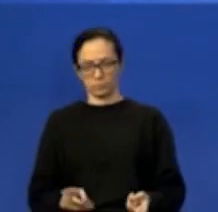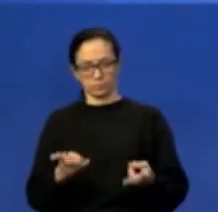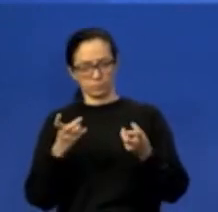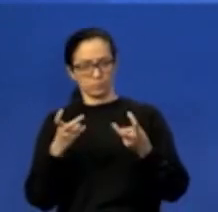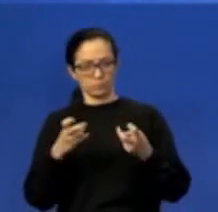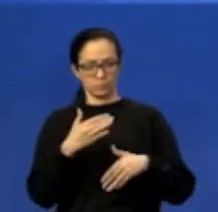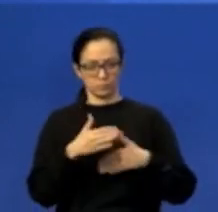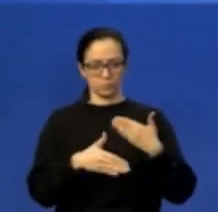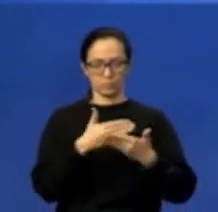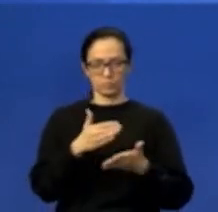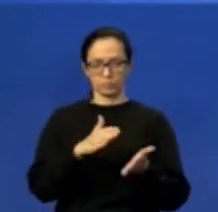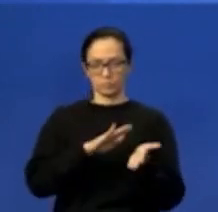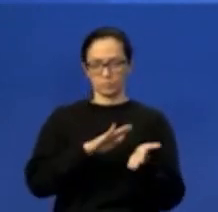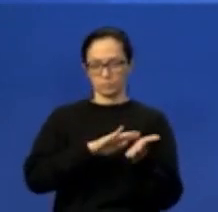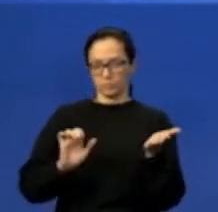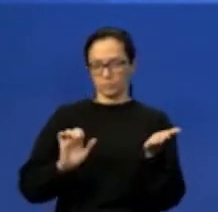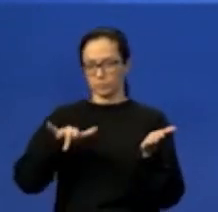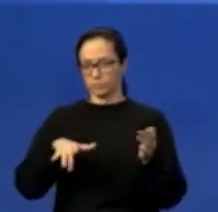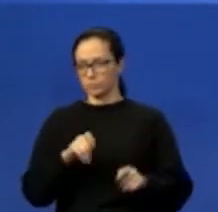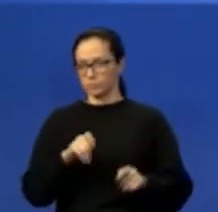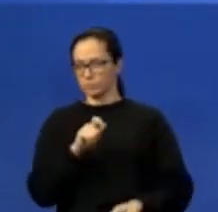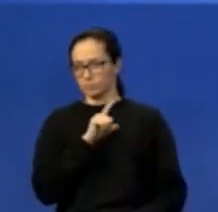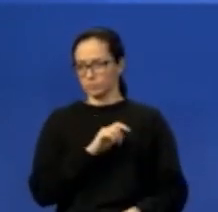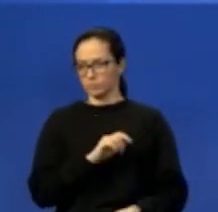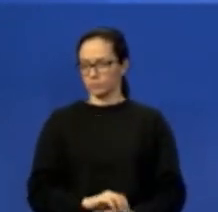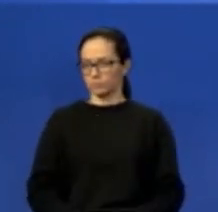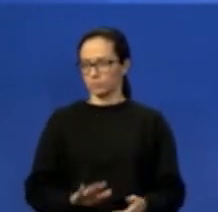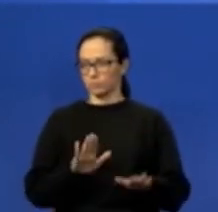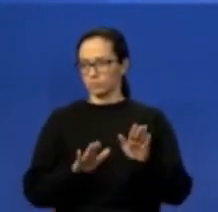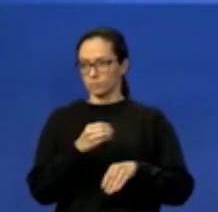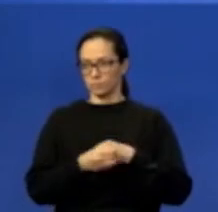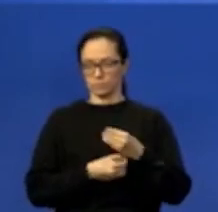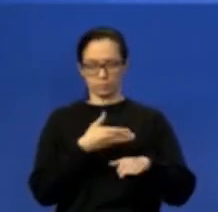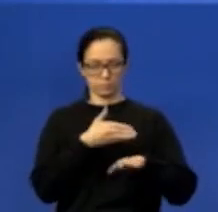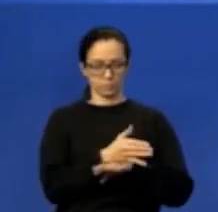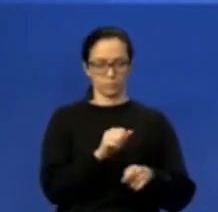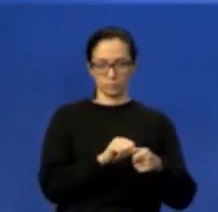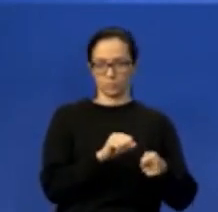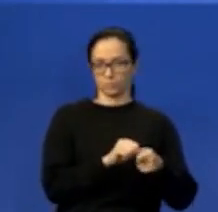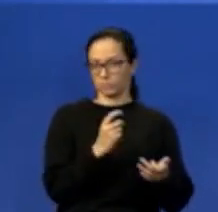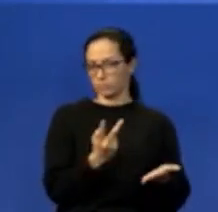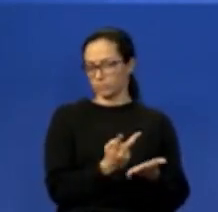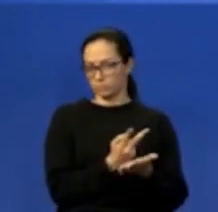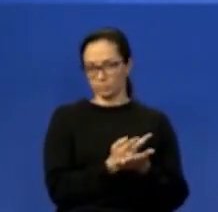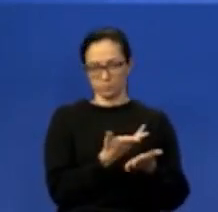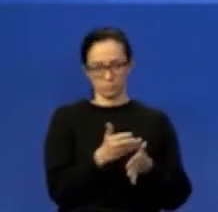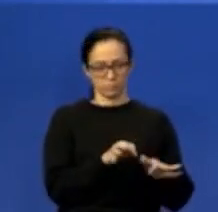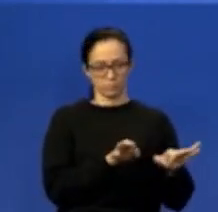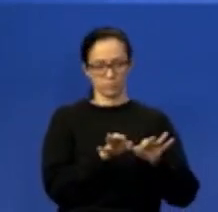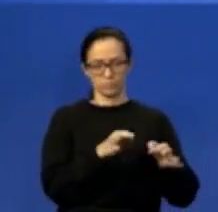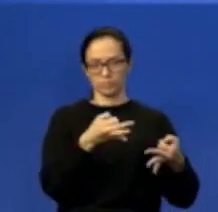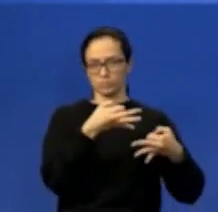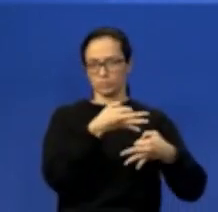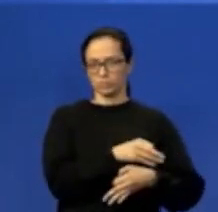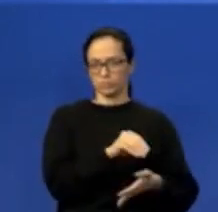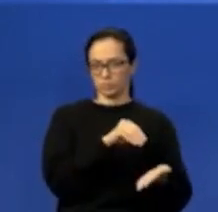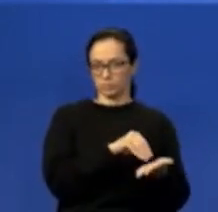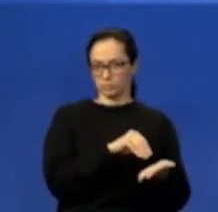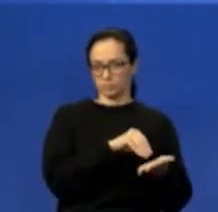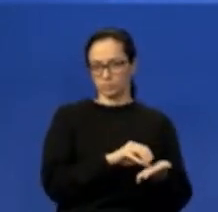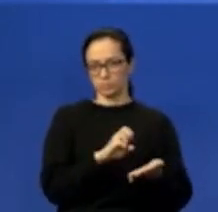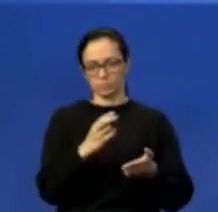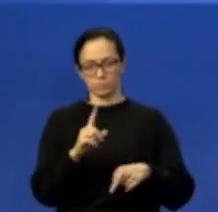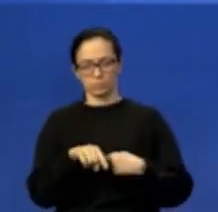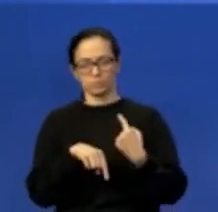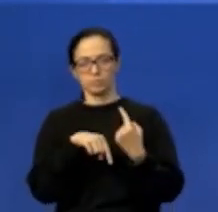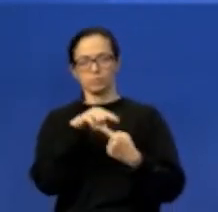eles podem ser descartáveis por conta de uma manipulação incorreta, né, na falta do preparo, ou até mesmo em resultados